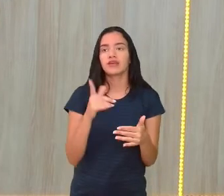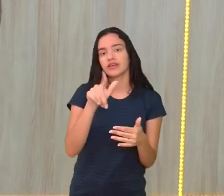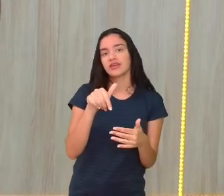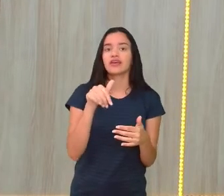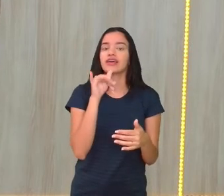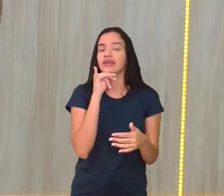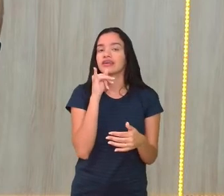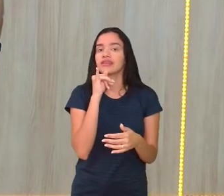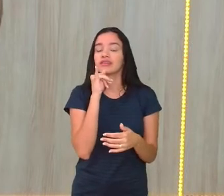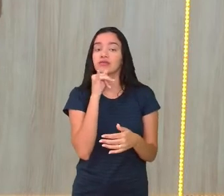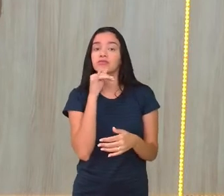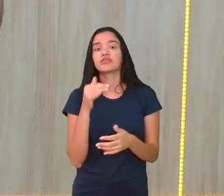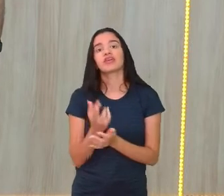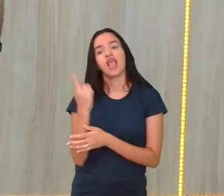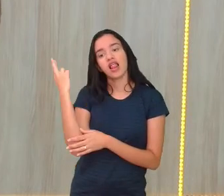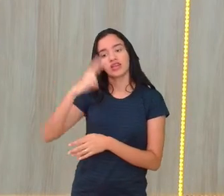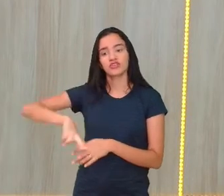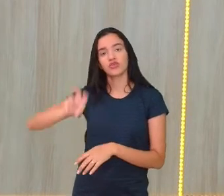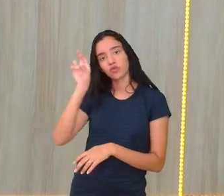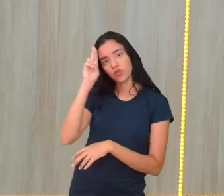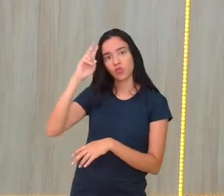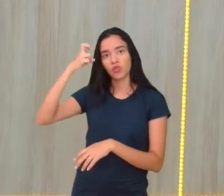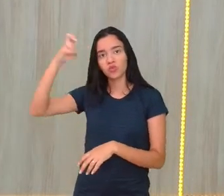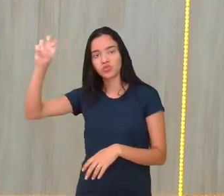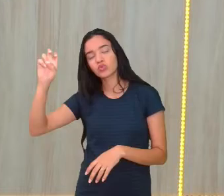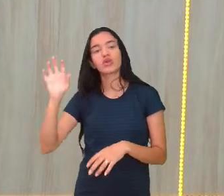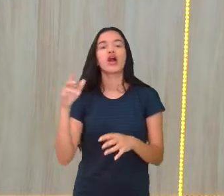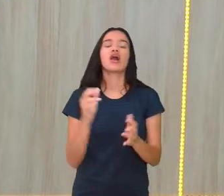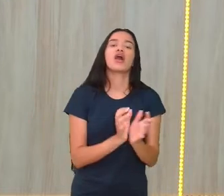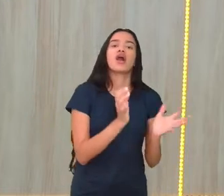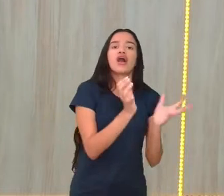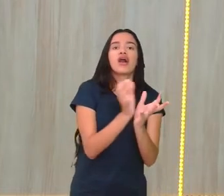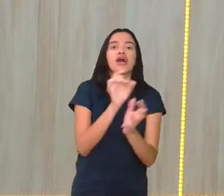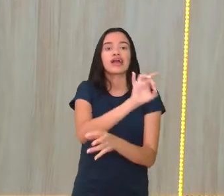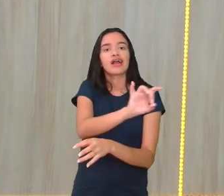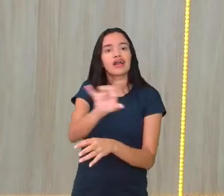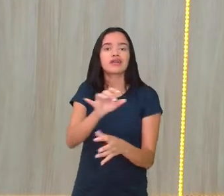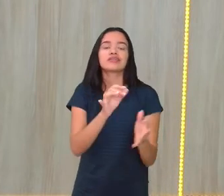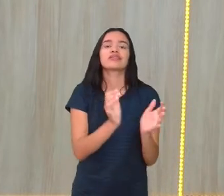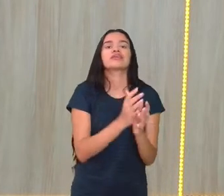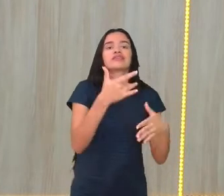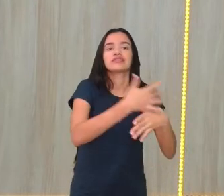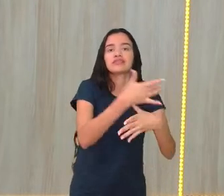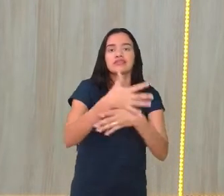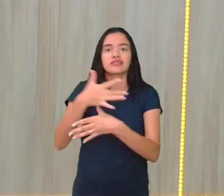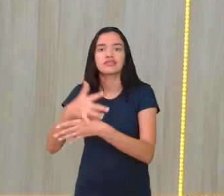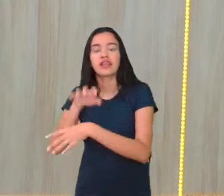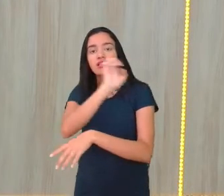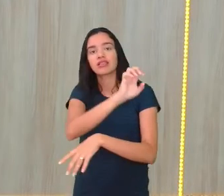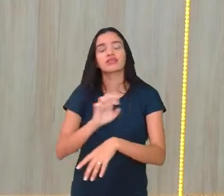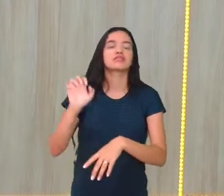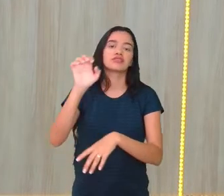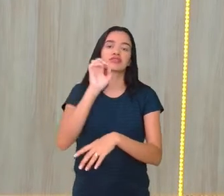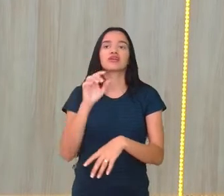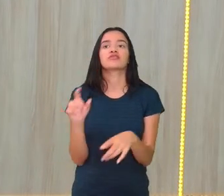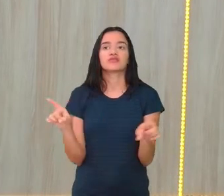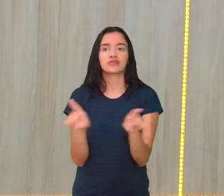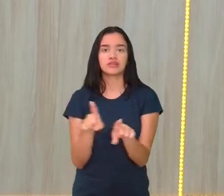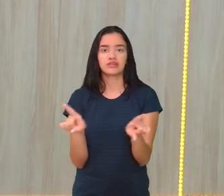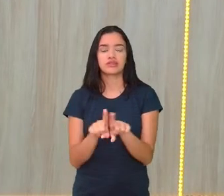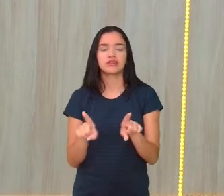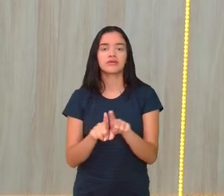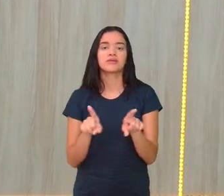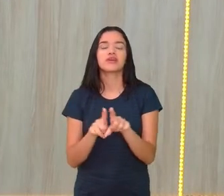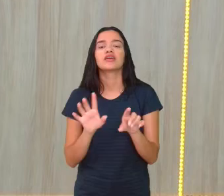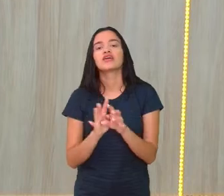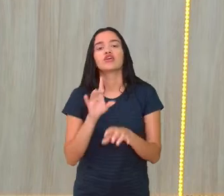termos de religião e cultura, cada cidade-estado tinha as suas divindades, né? Em cada uma delas, né,